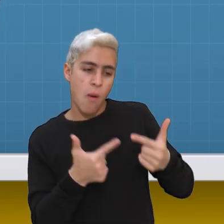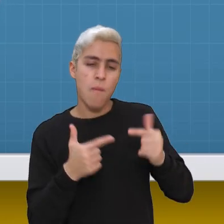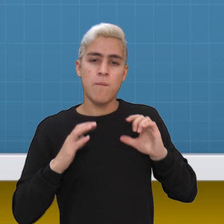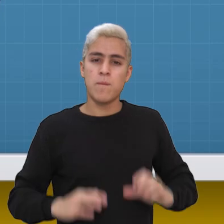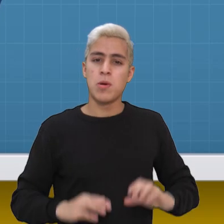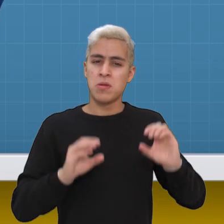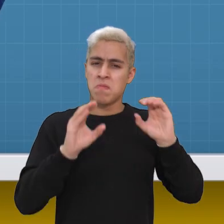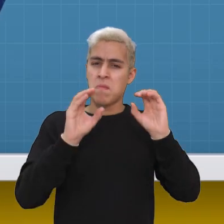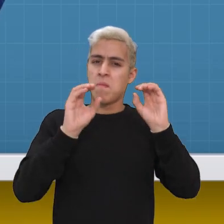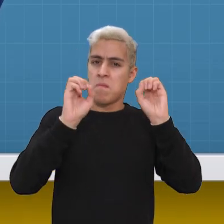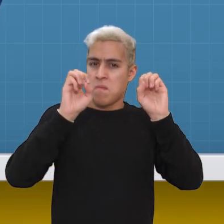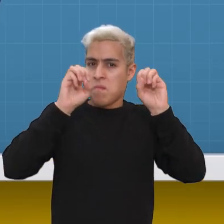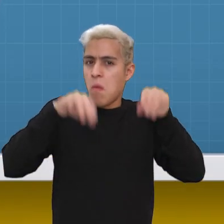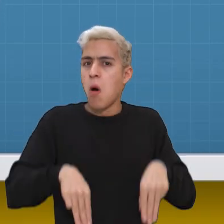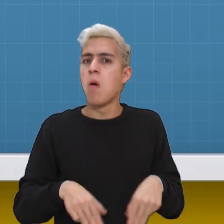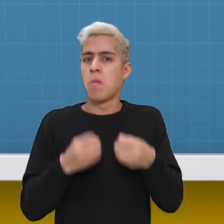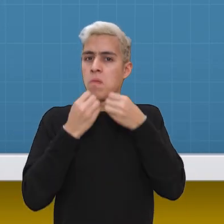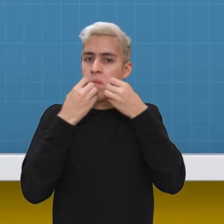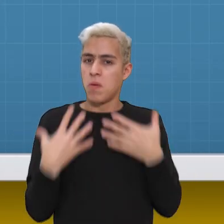comportamentos bons?